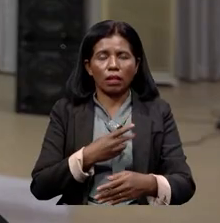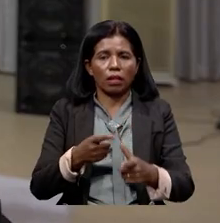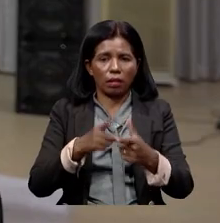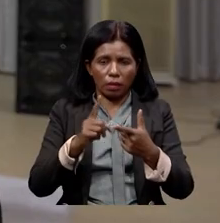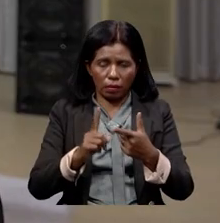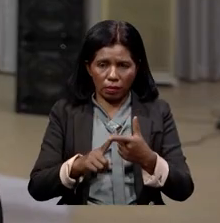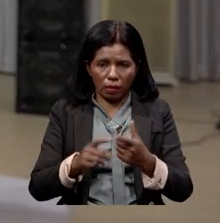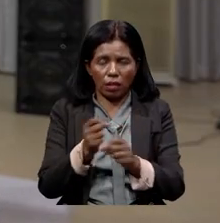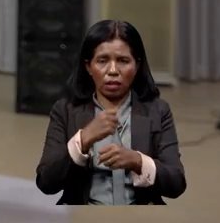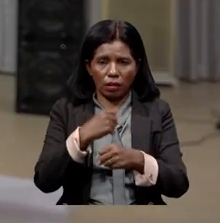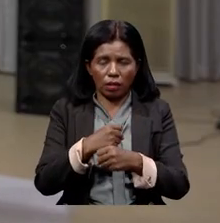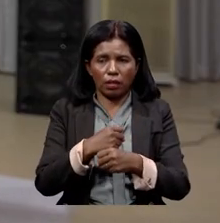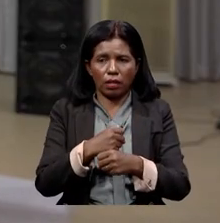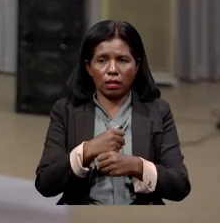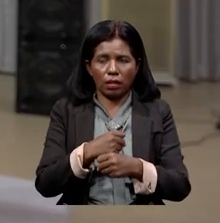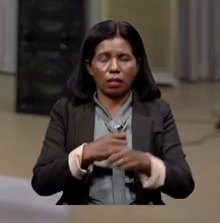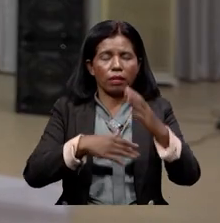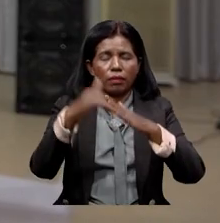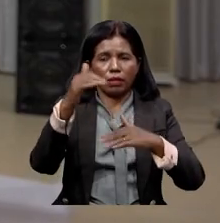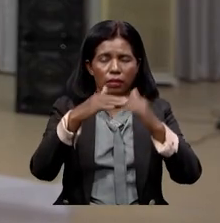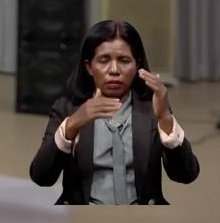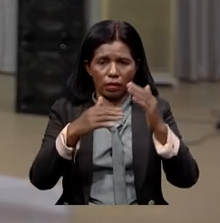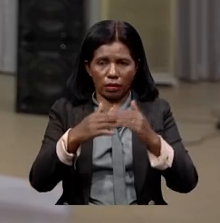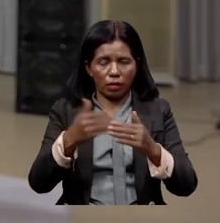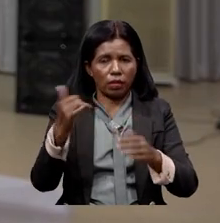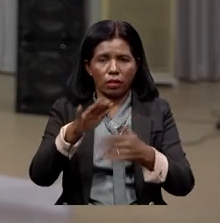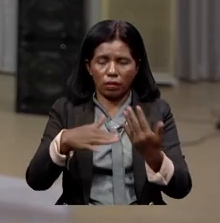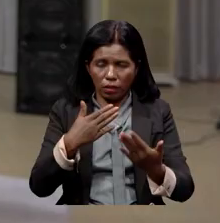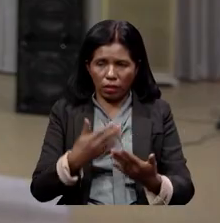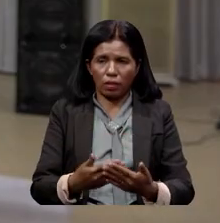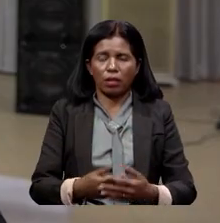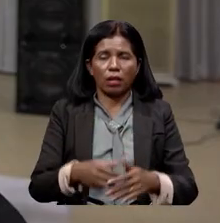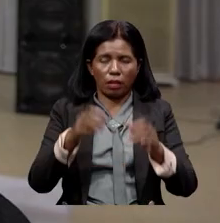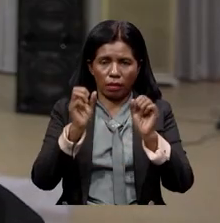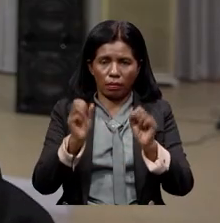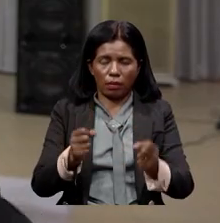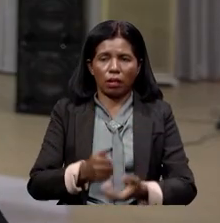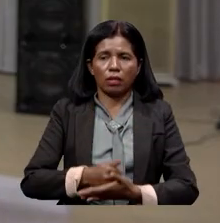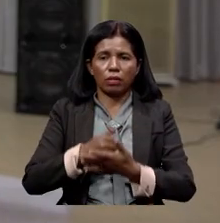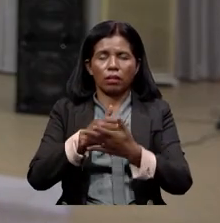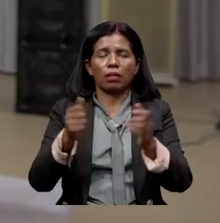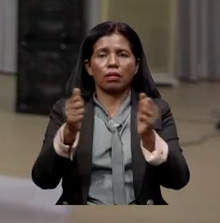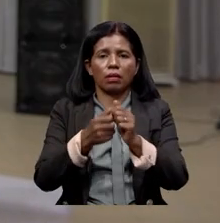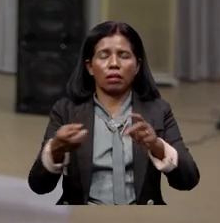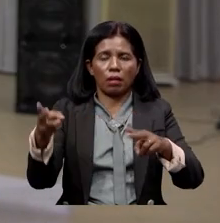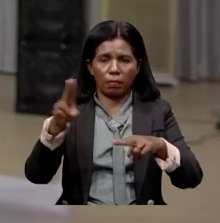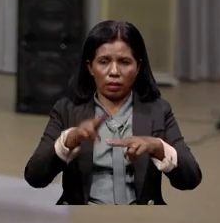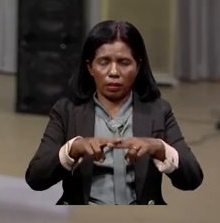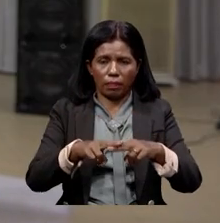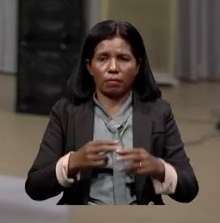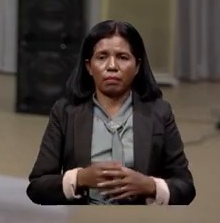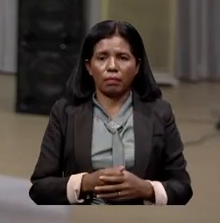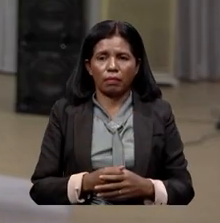de construção infraestrutura Sira ne, bele ajuda de aumenta a produção,